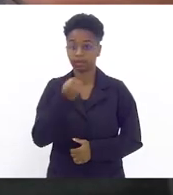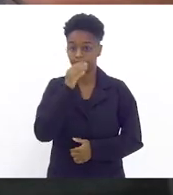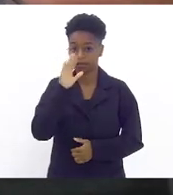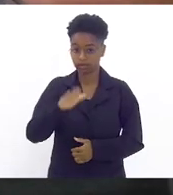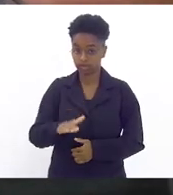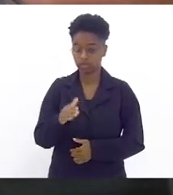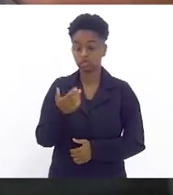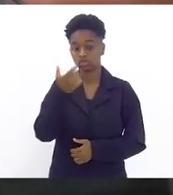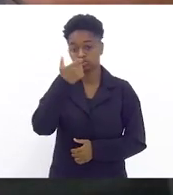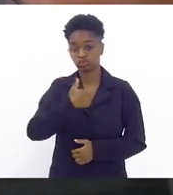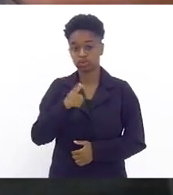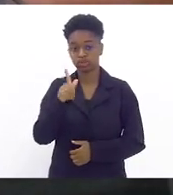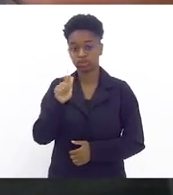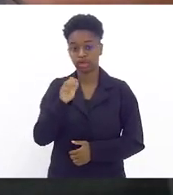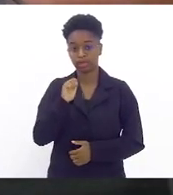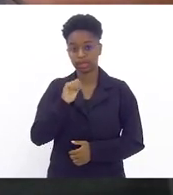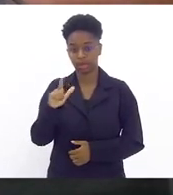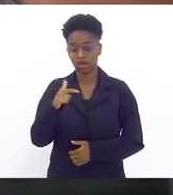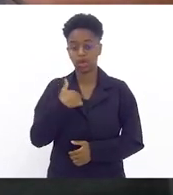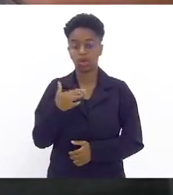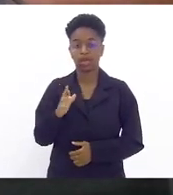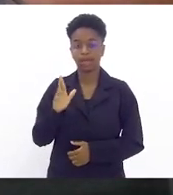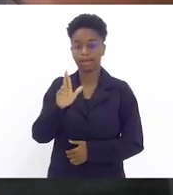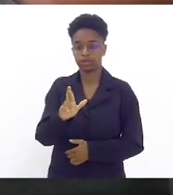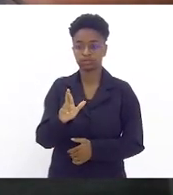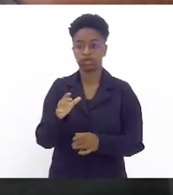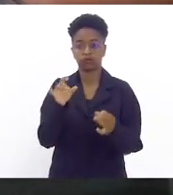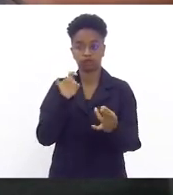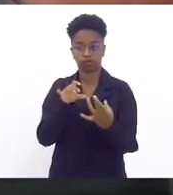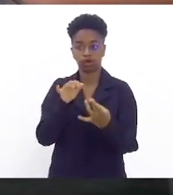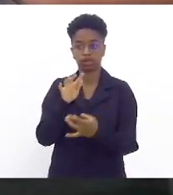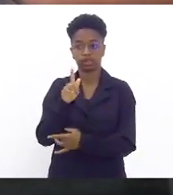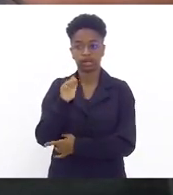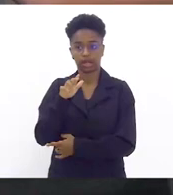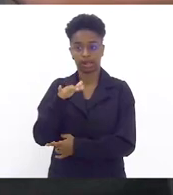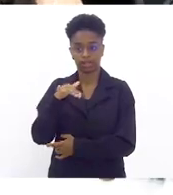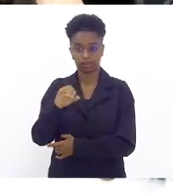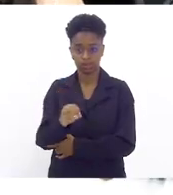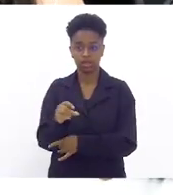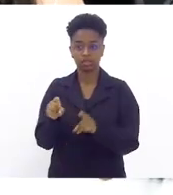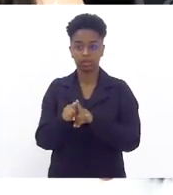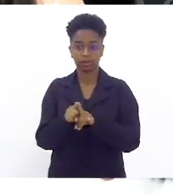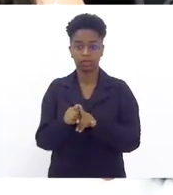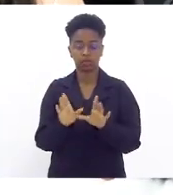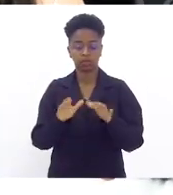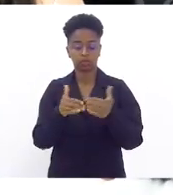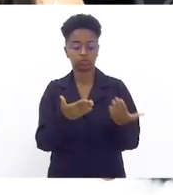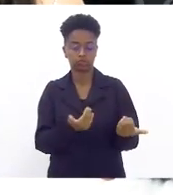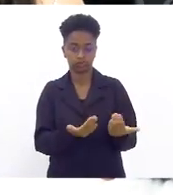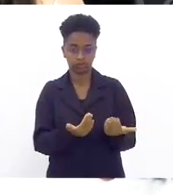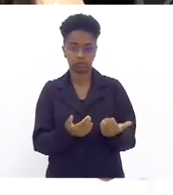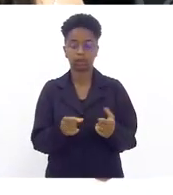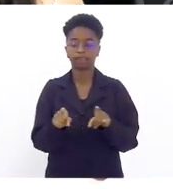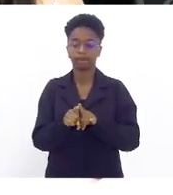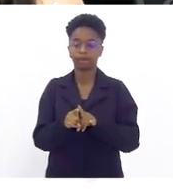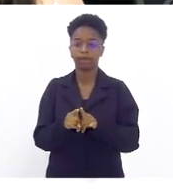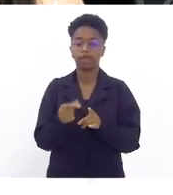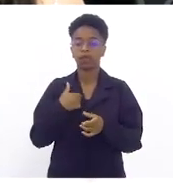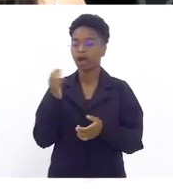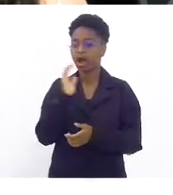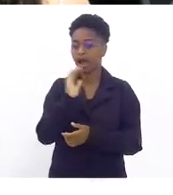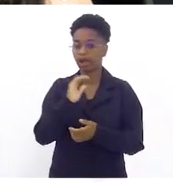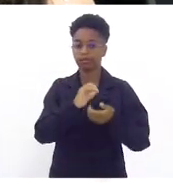vem aqui representando o Fórum de grams do Estado do Rio de Janeiro e o coletivo Juventude travessia e venho rapidamente fazer uma saudação